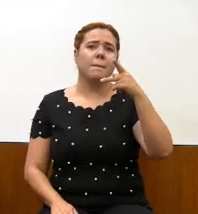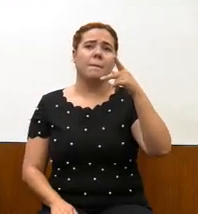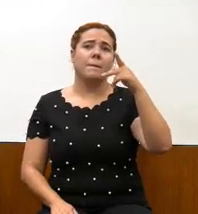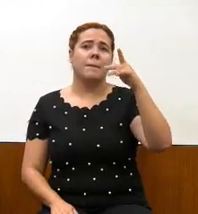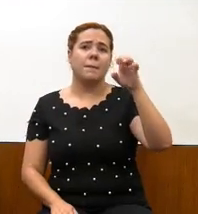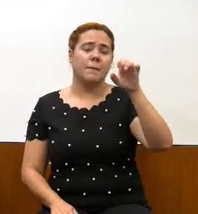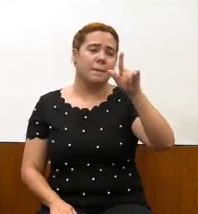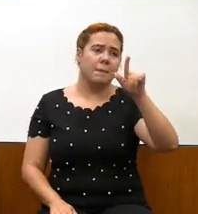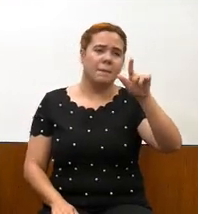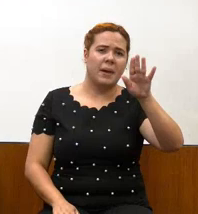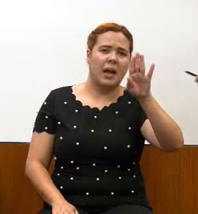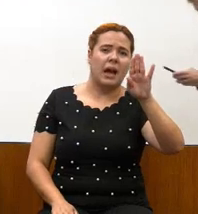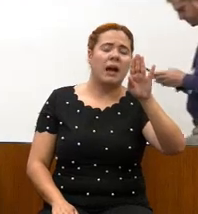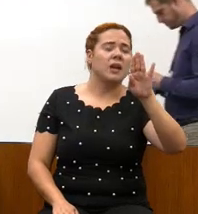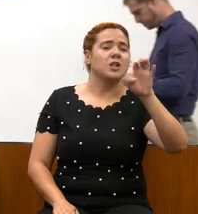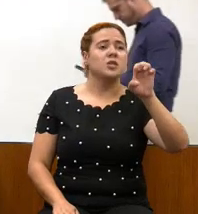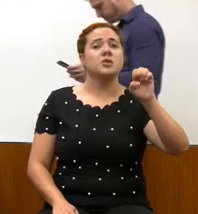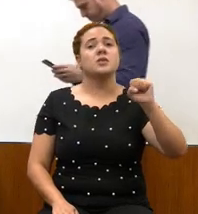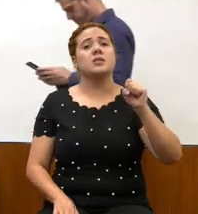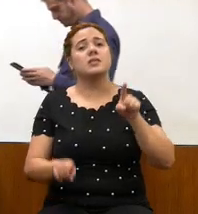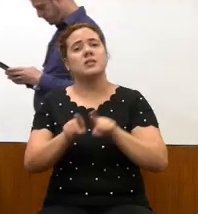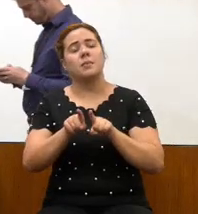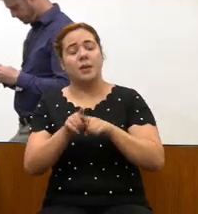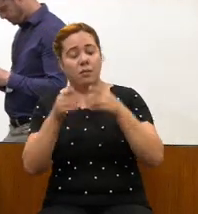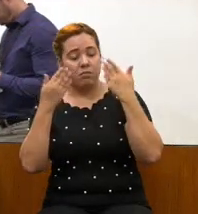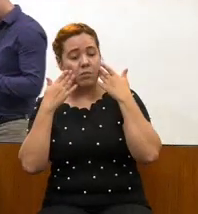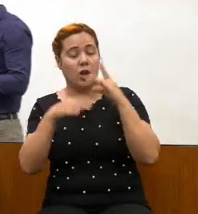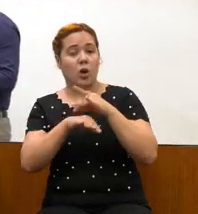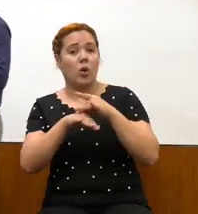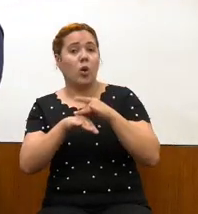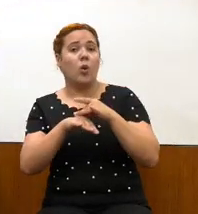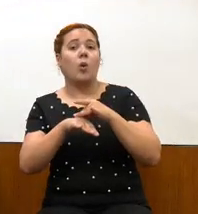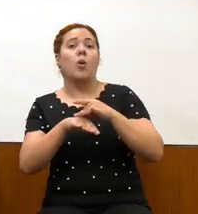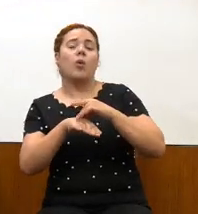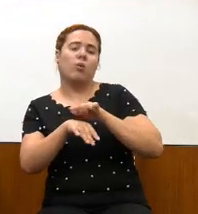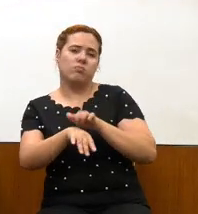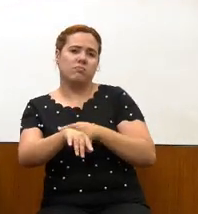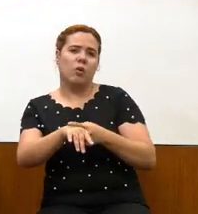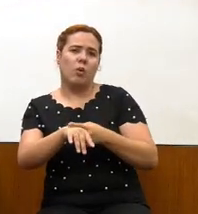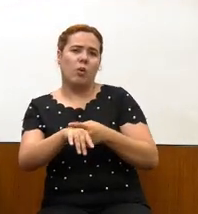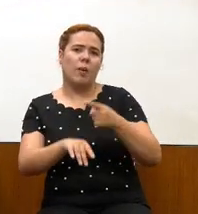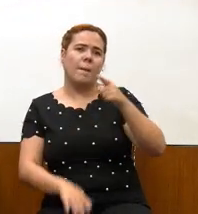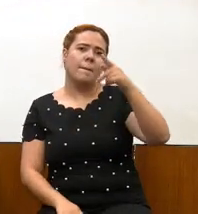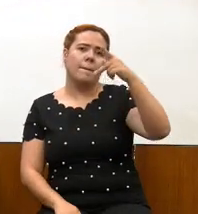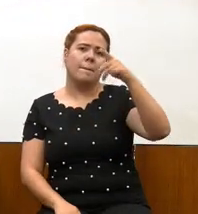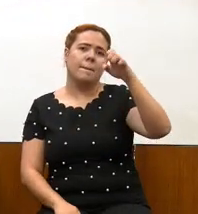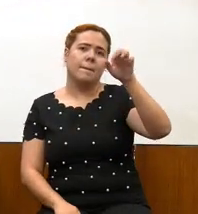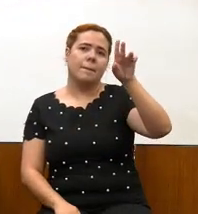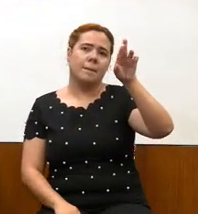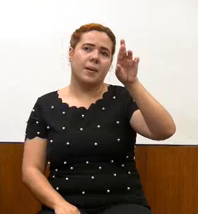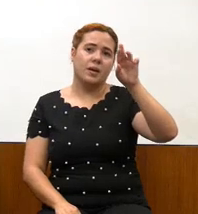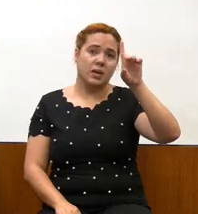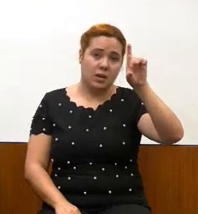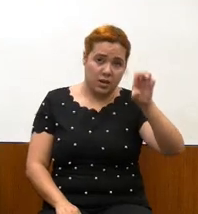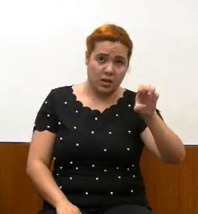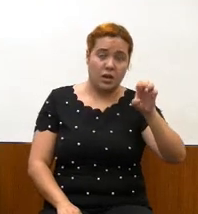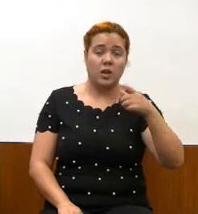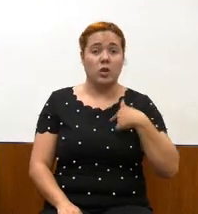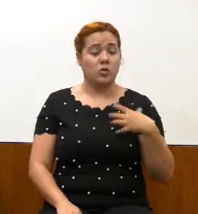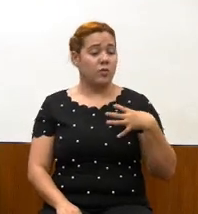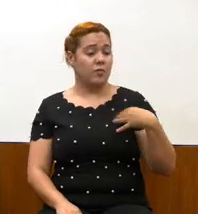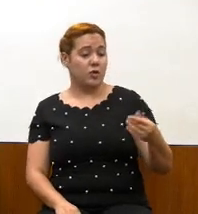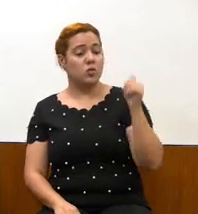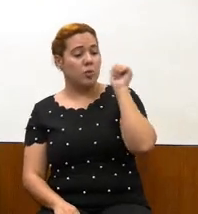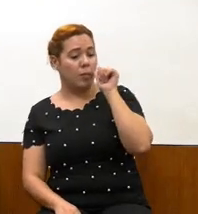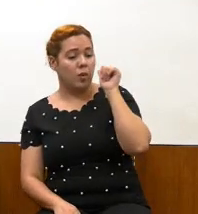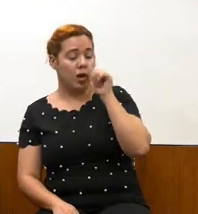me auto-identifico. Sou psicólogo de formação e sou filho de uma mulher com deficiência. E a oportunidade